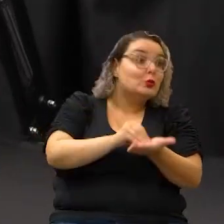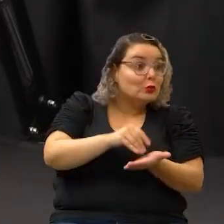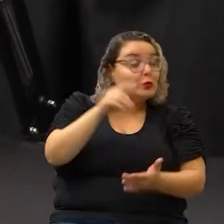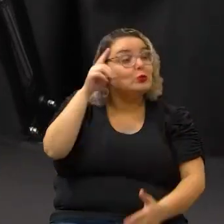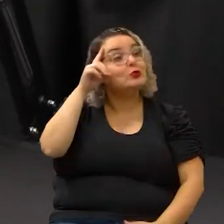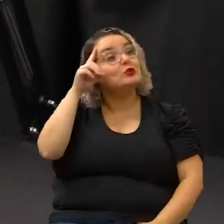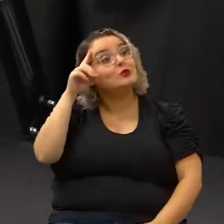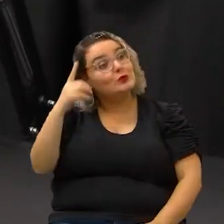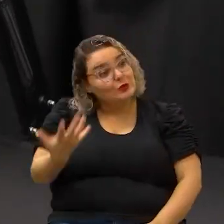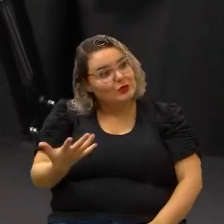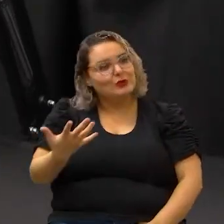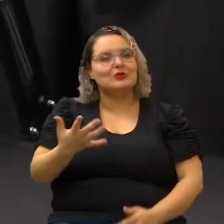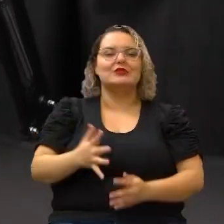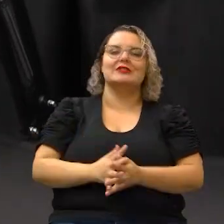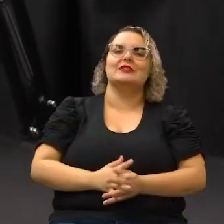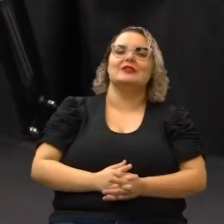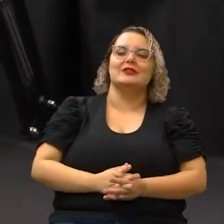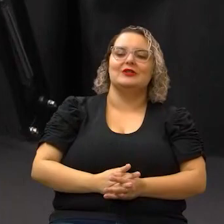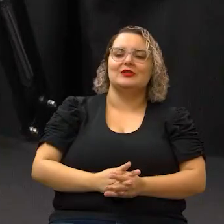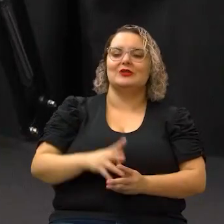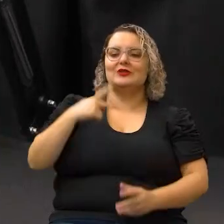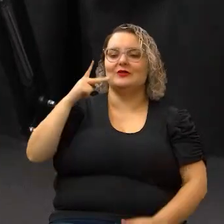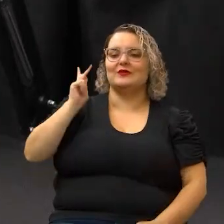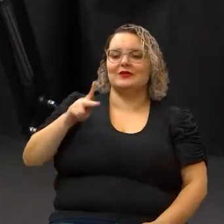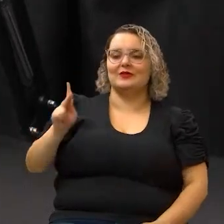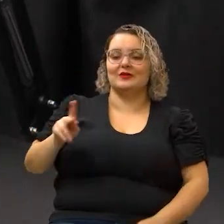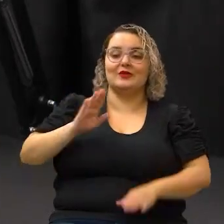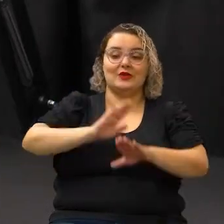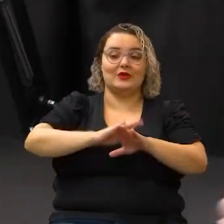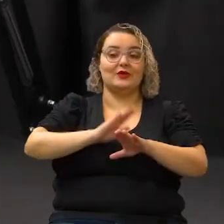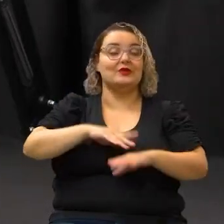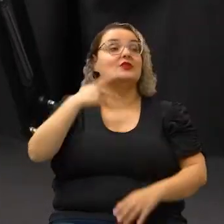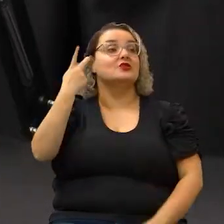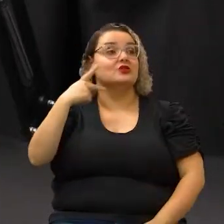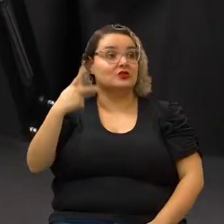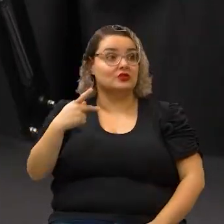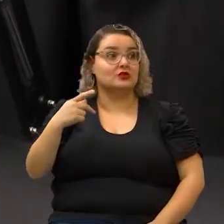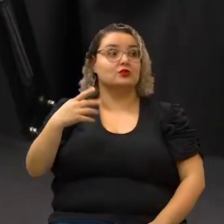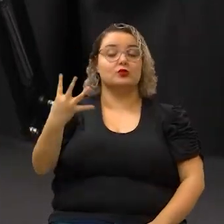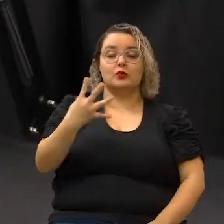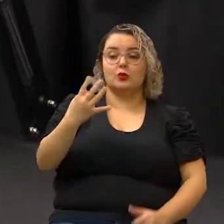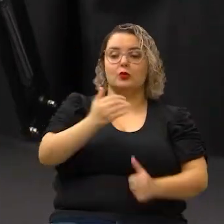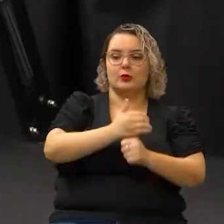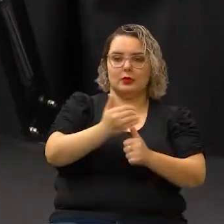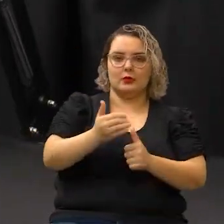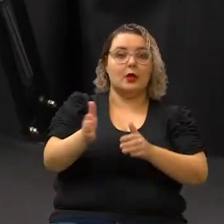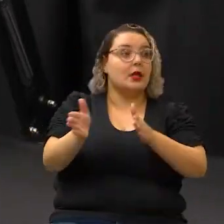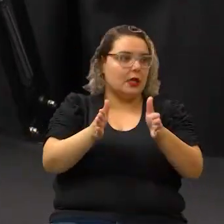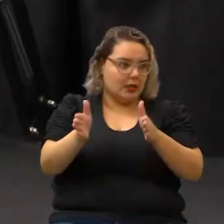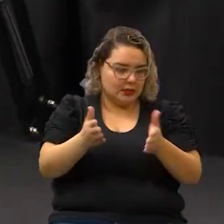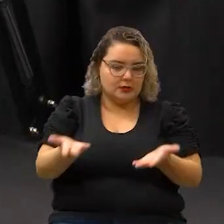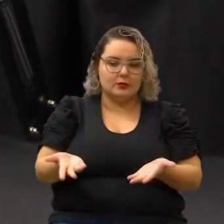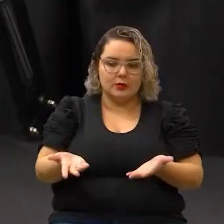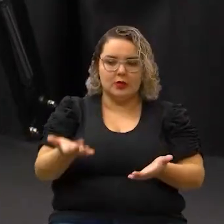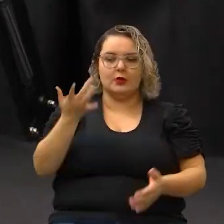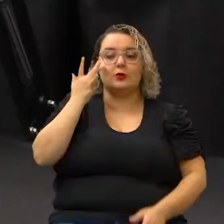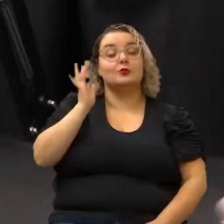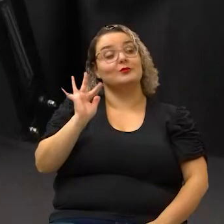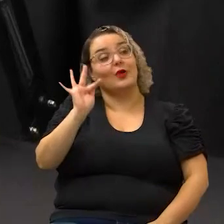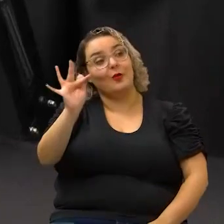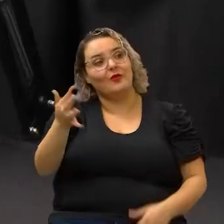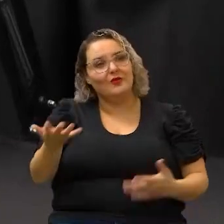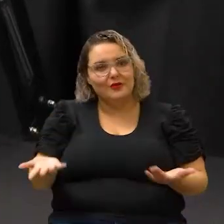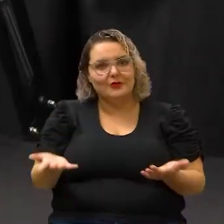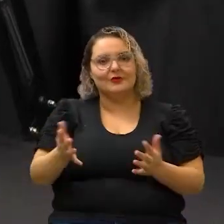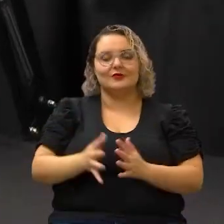no último dia que professor Alberto exerce a função de vereador aqui no 4º mandato, nesse momento, né? A